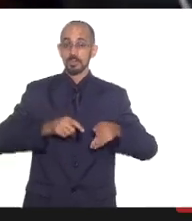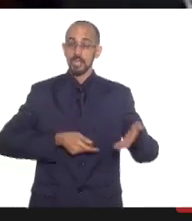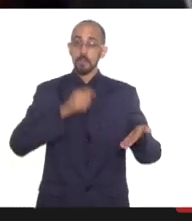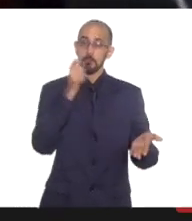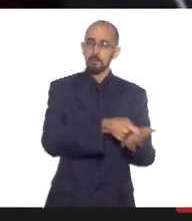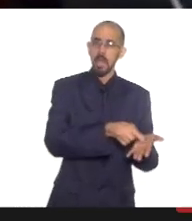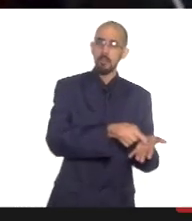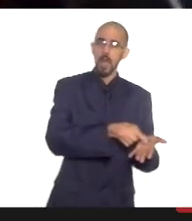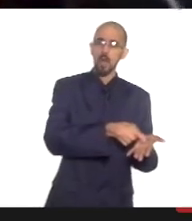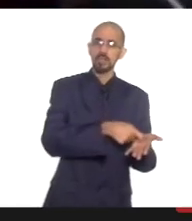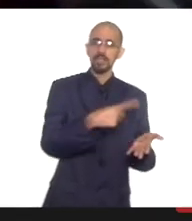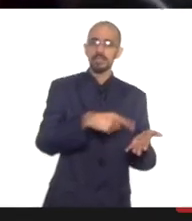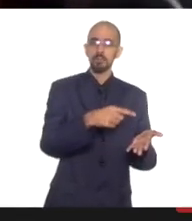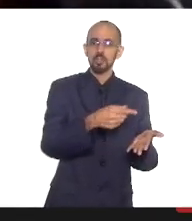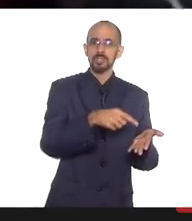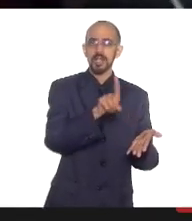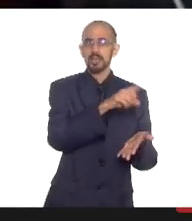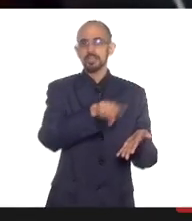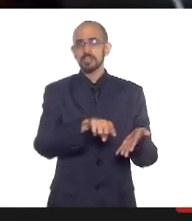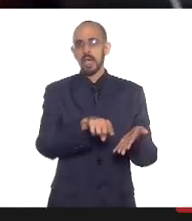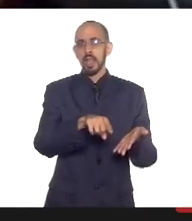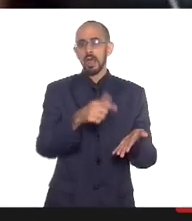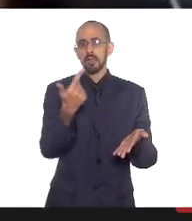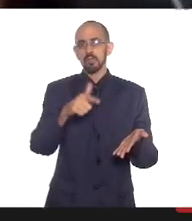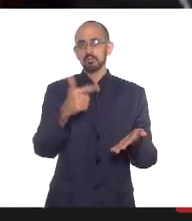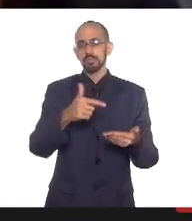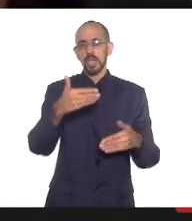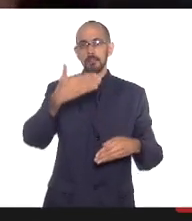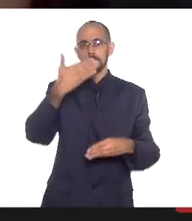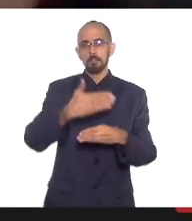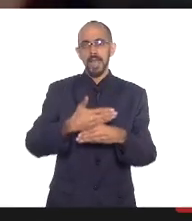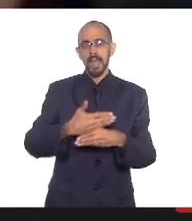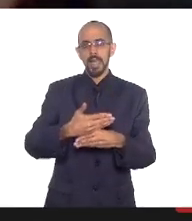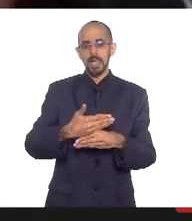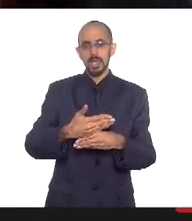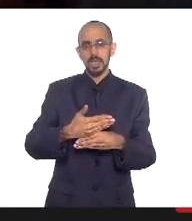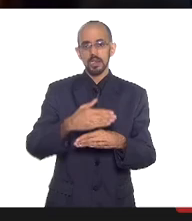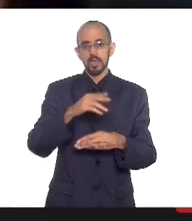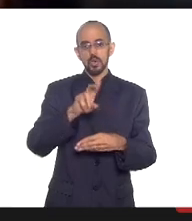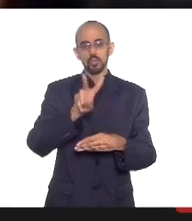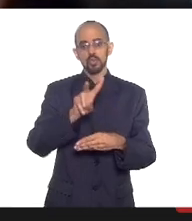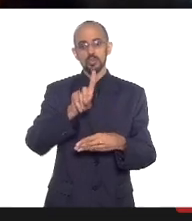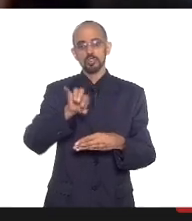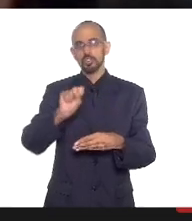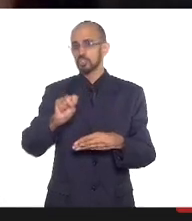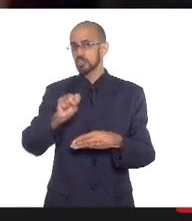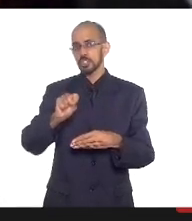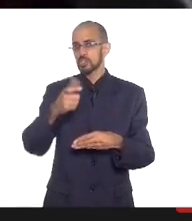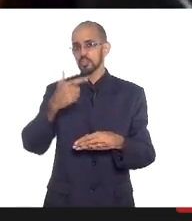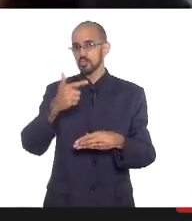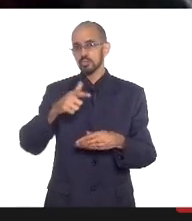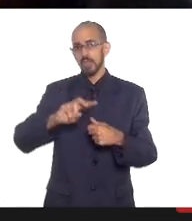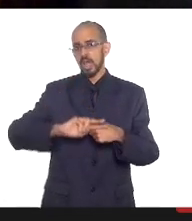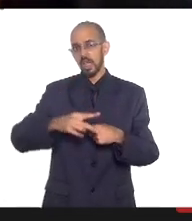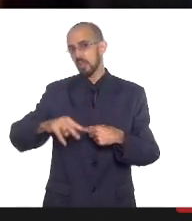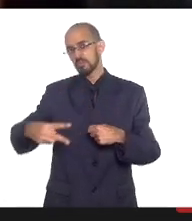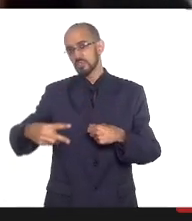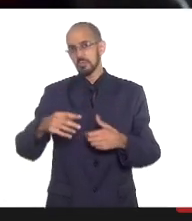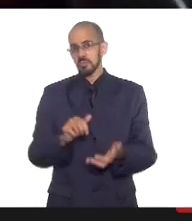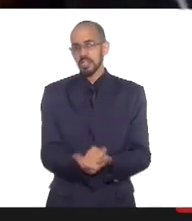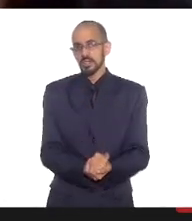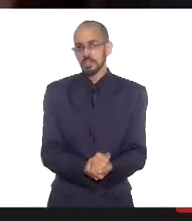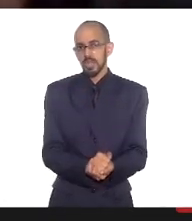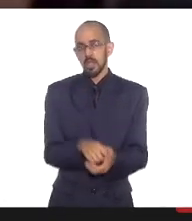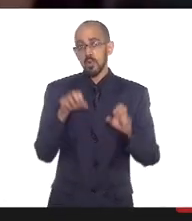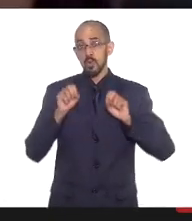retirar a ordem pouco tempo não existe barreira de restrição com dois dias isso não faz efeito nenhum o vírus tem uma